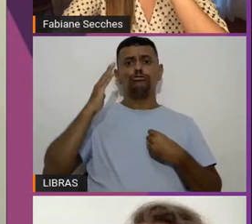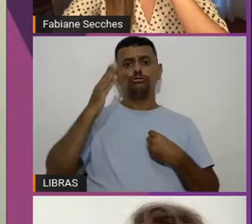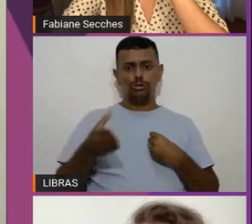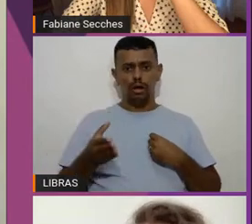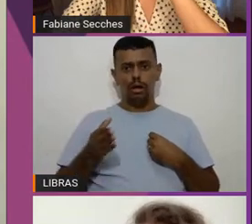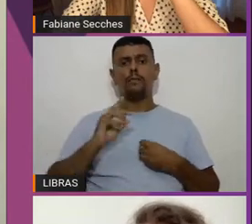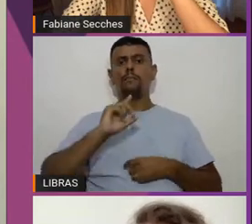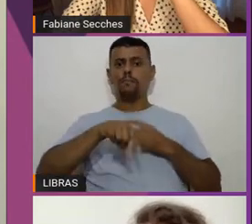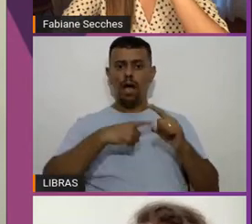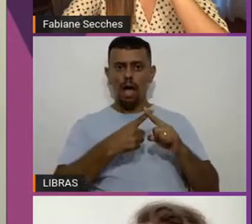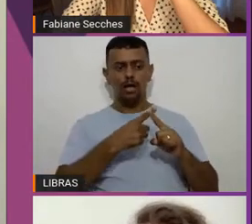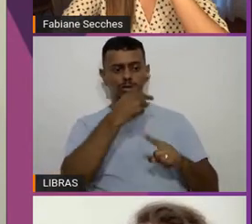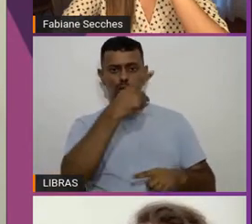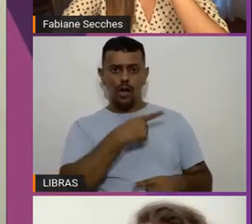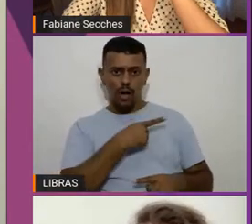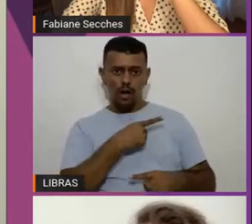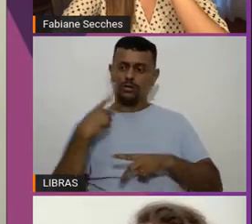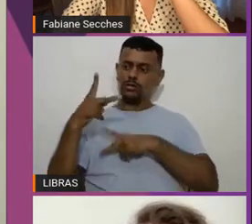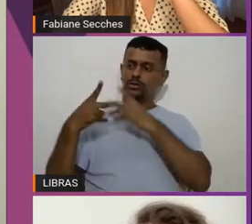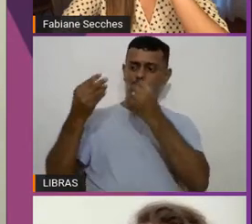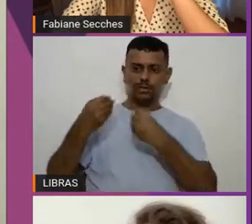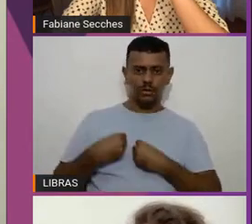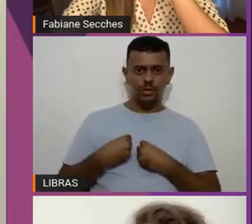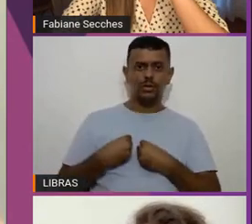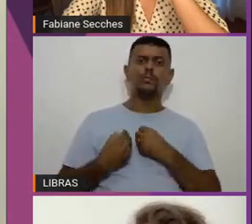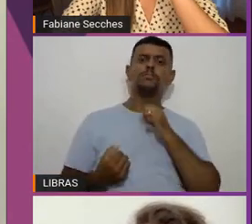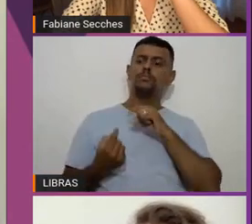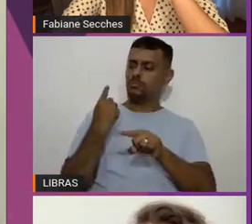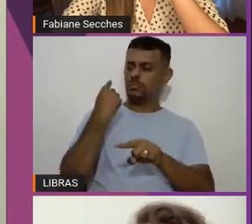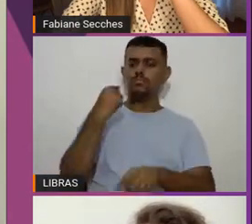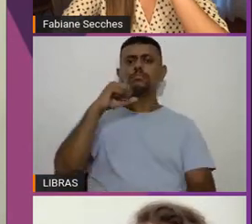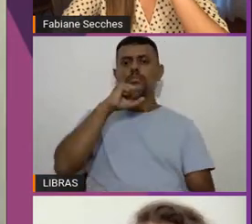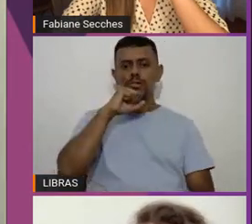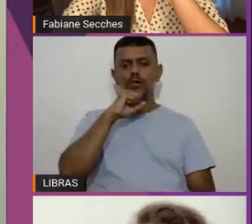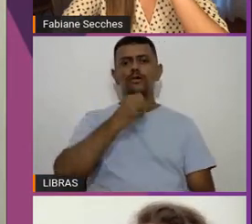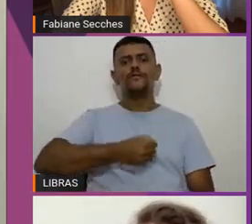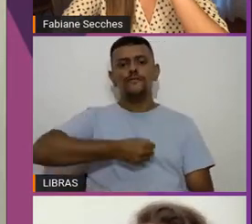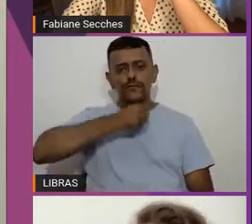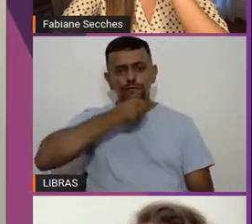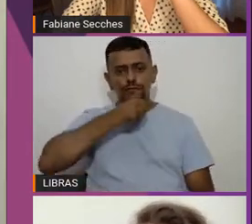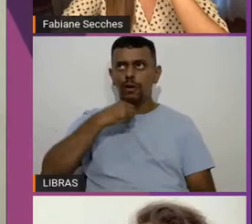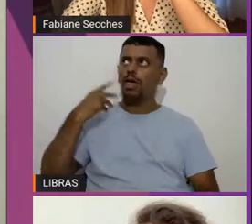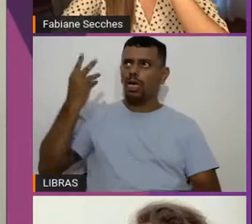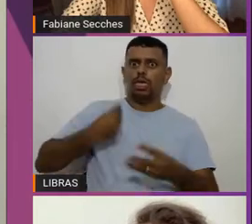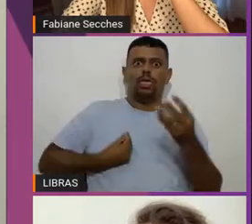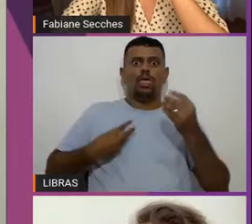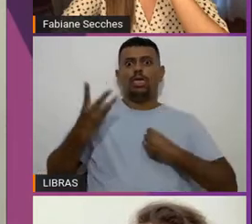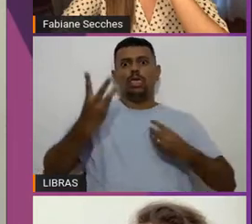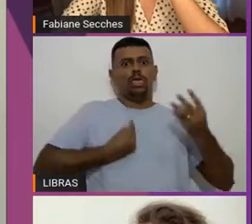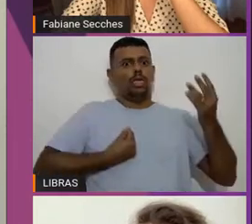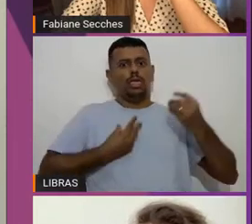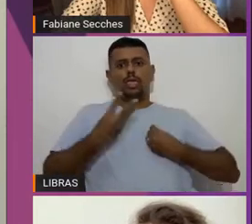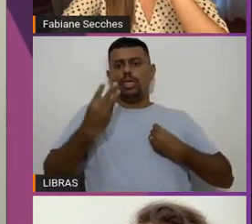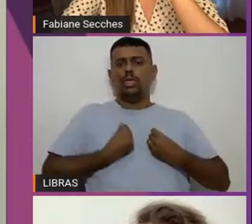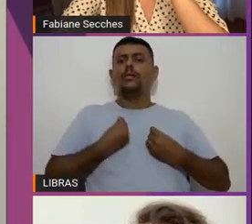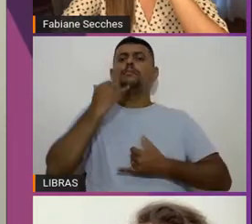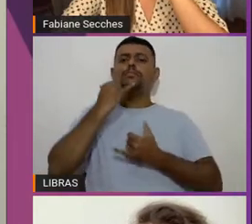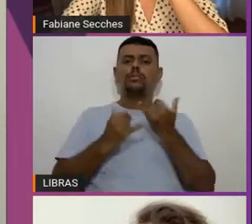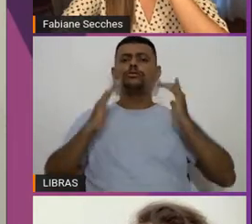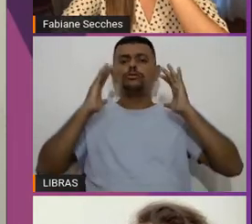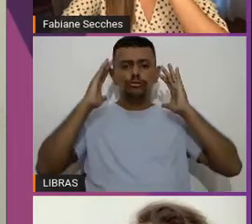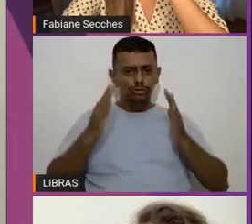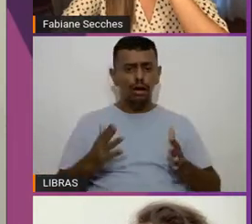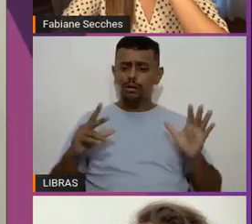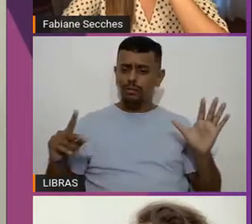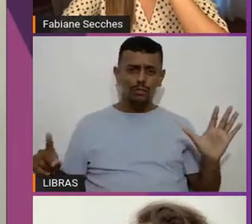embrulhos uma das nossas mães e avós de muitas gerações e assim certa nosso corpo